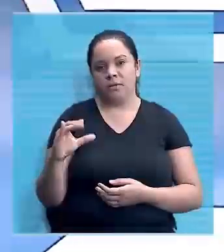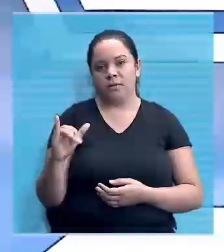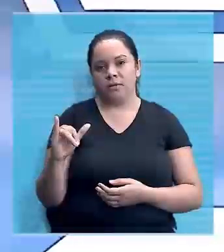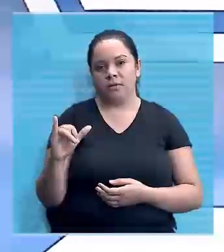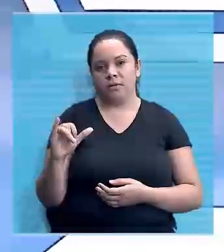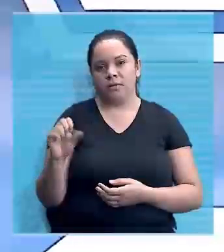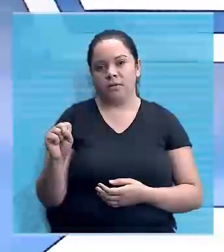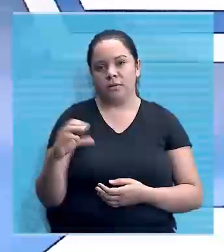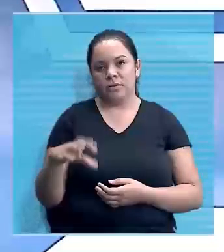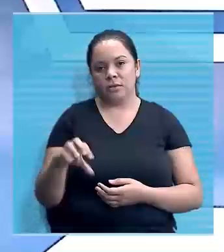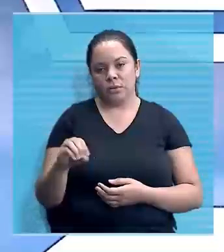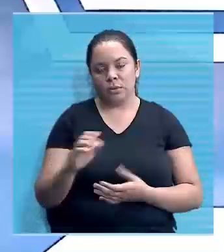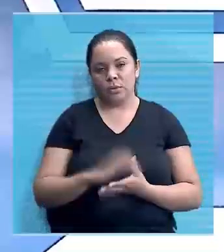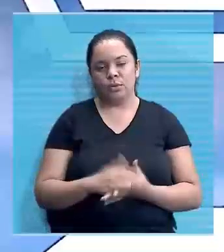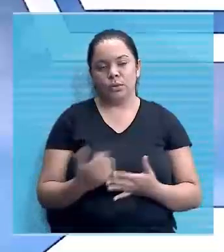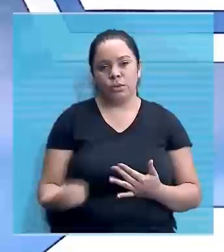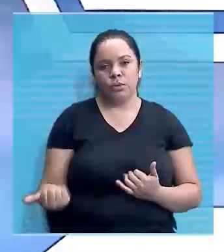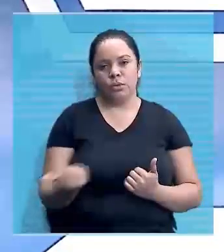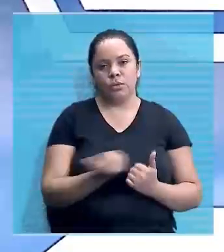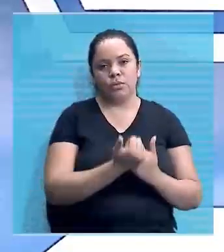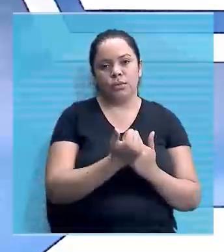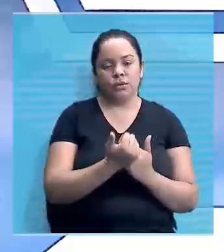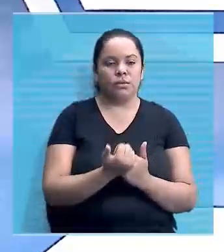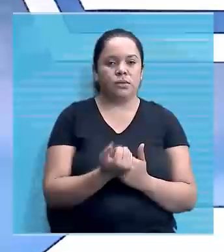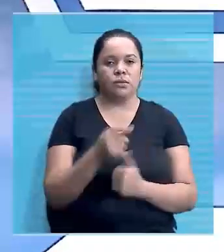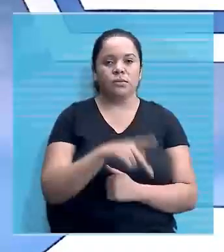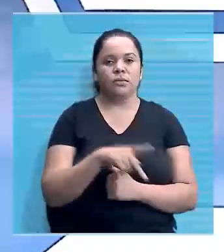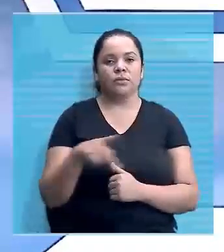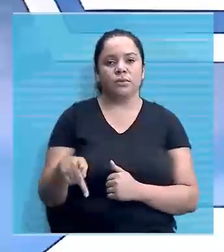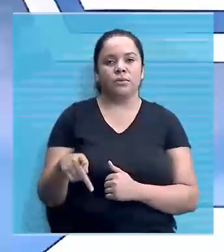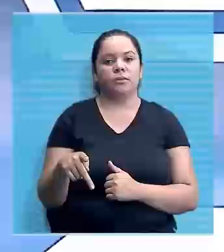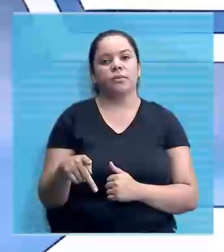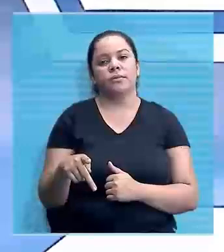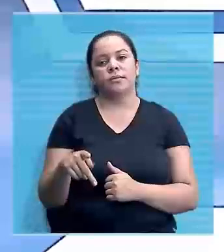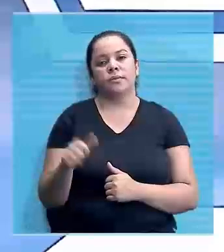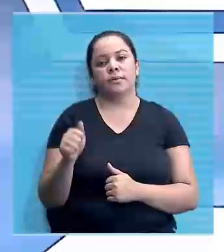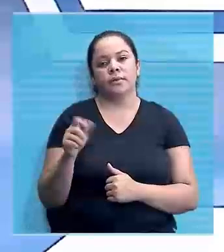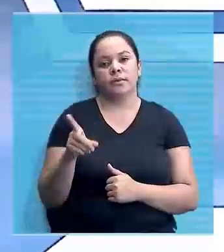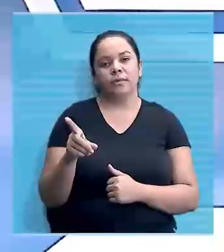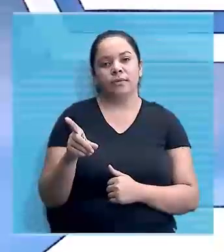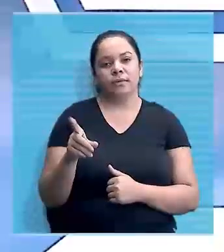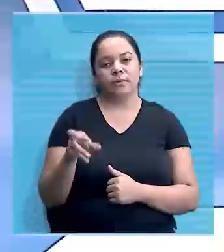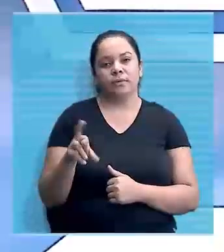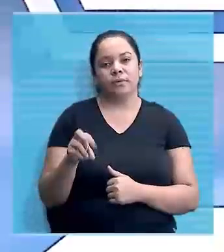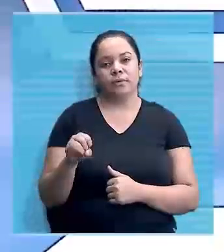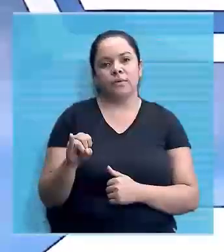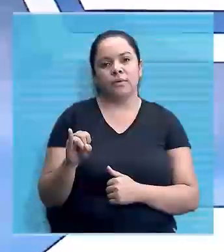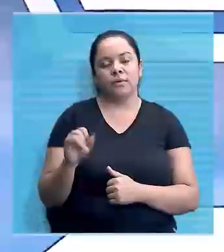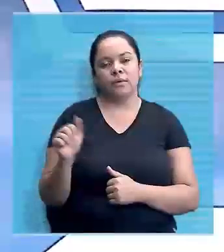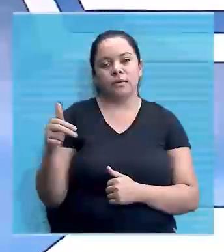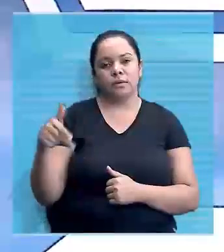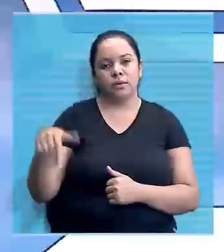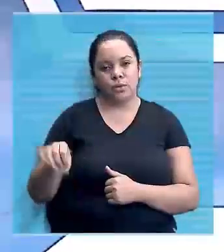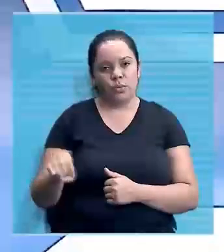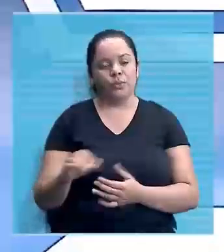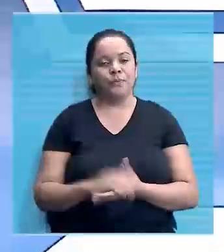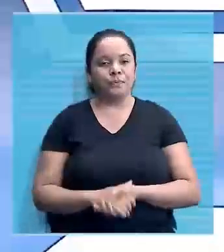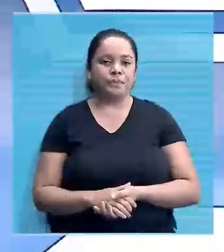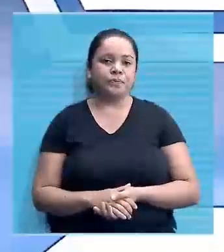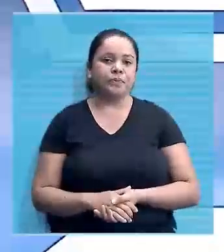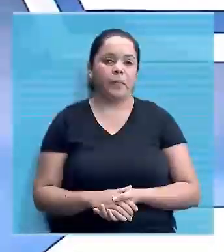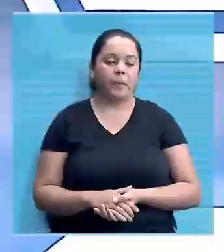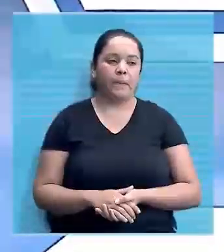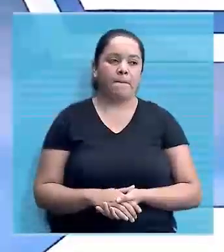mestre Adriano Ramalho né ele não pode comparecer hoje eu estava substituindo ele em outras séries né E aí agora